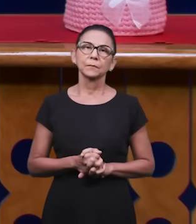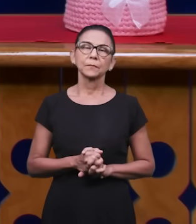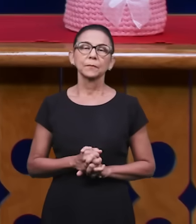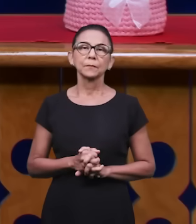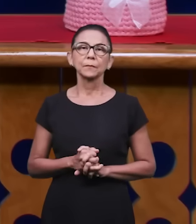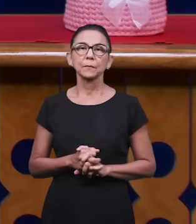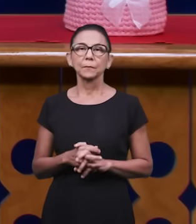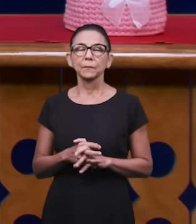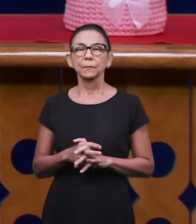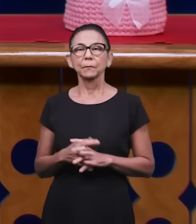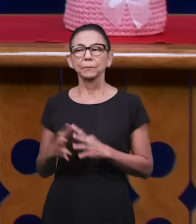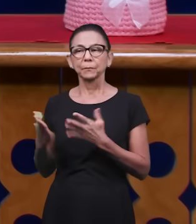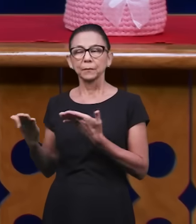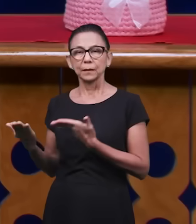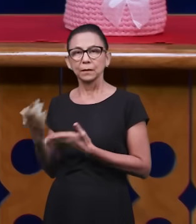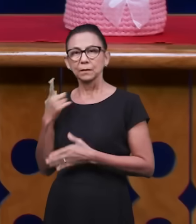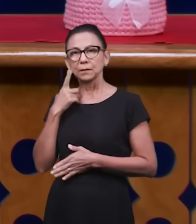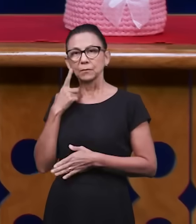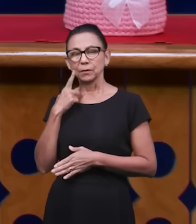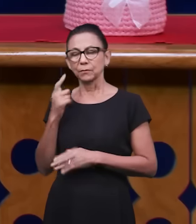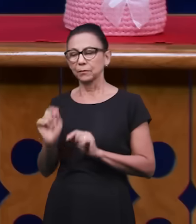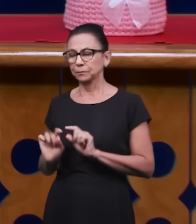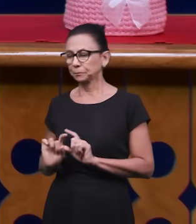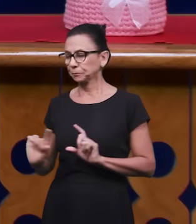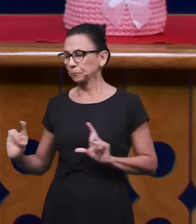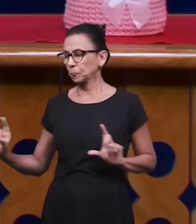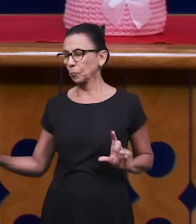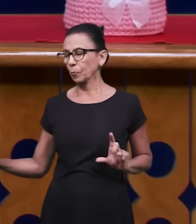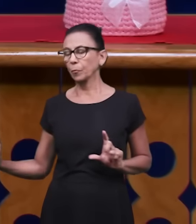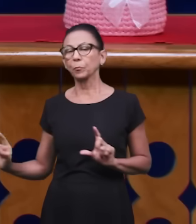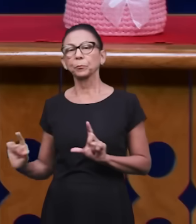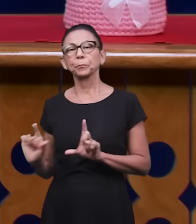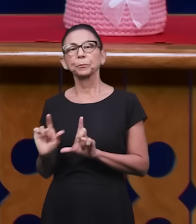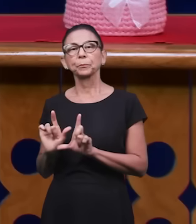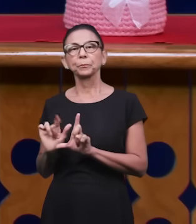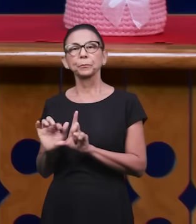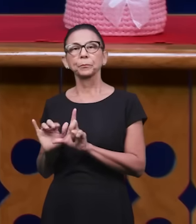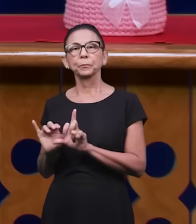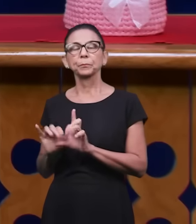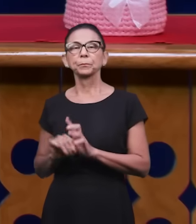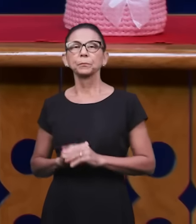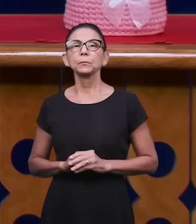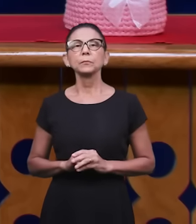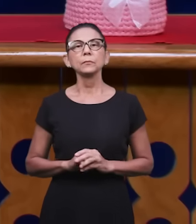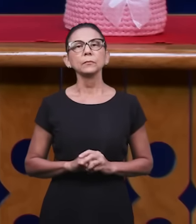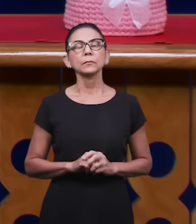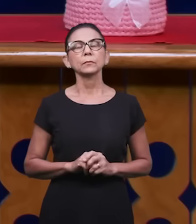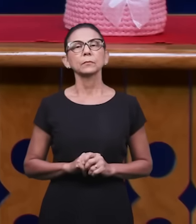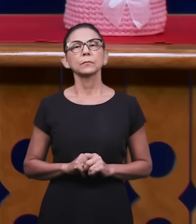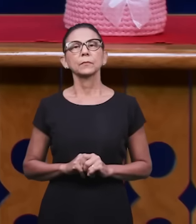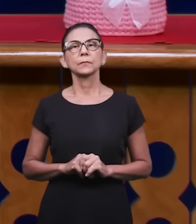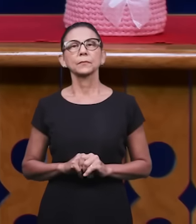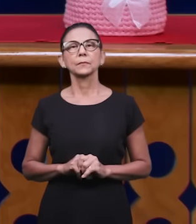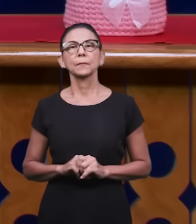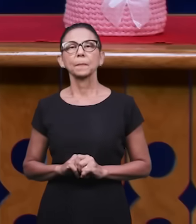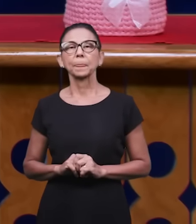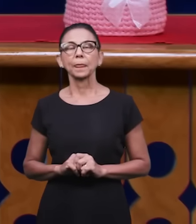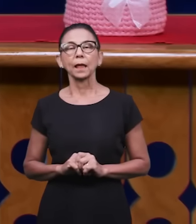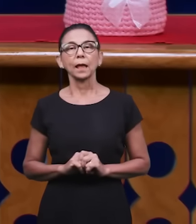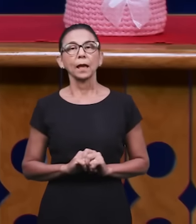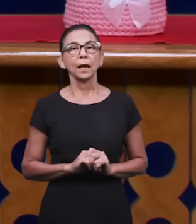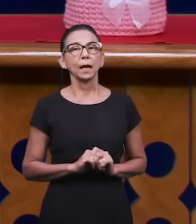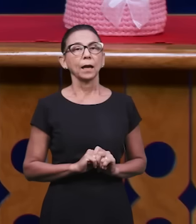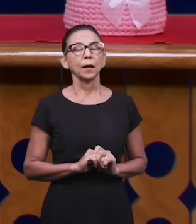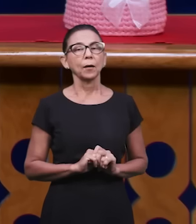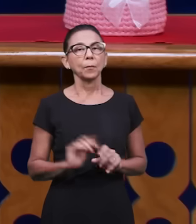vai aparecer aqui embaixo na tela um QR Code que está voltado para os irmãos que estão